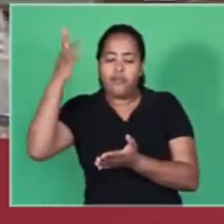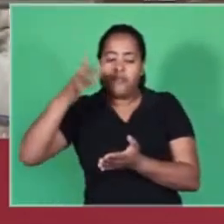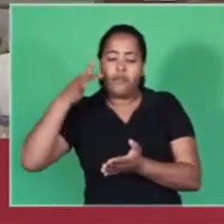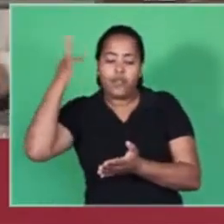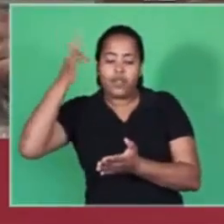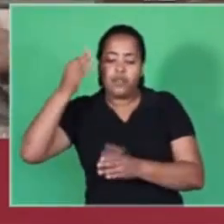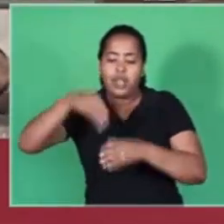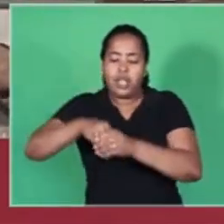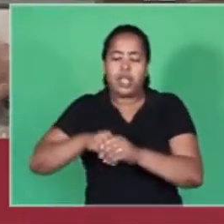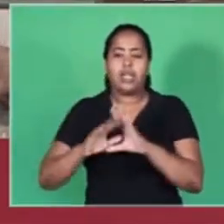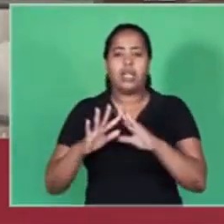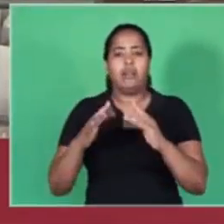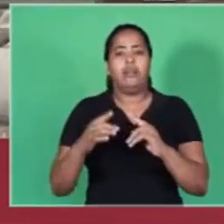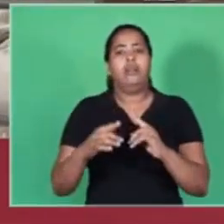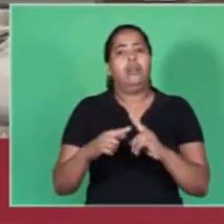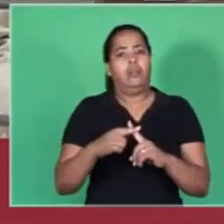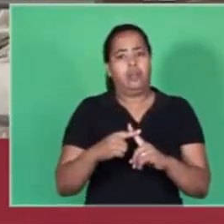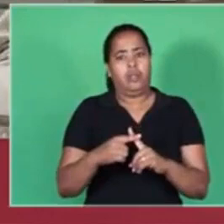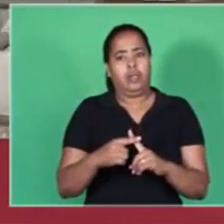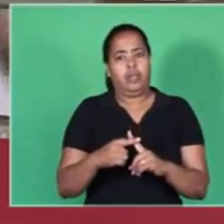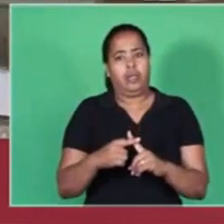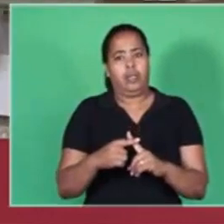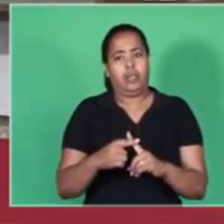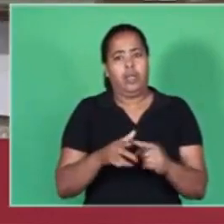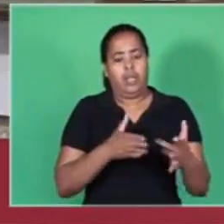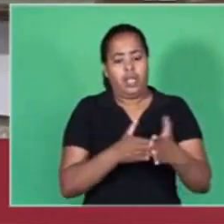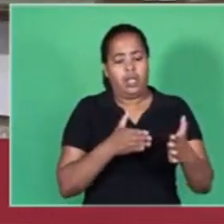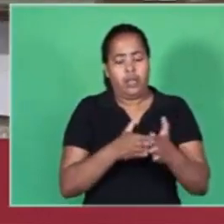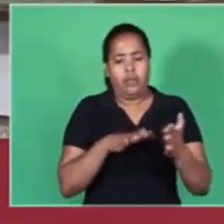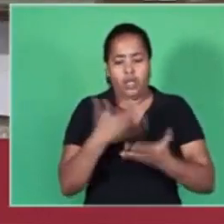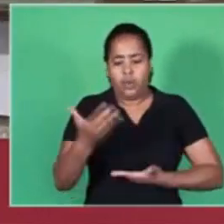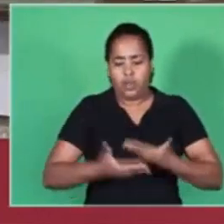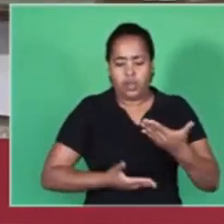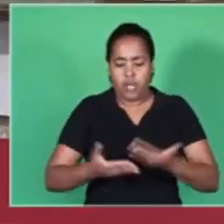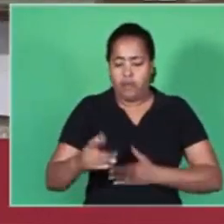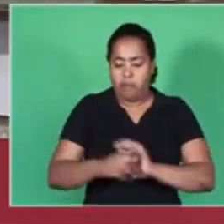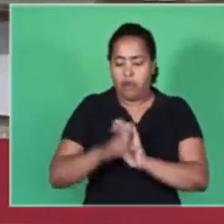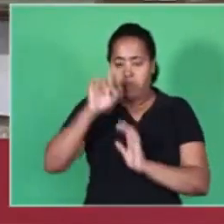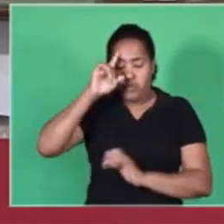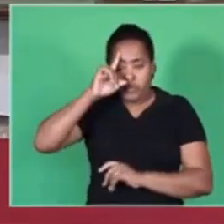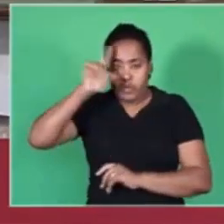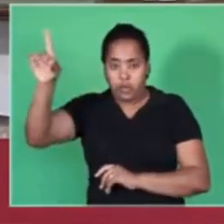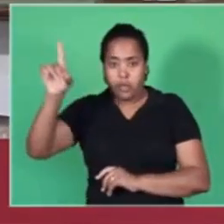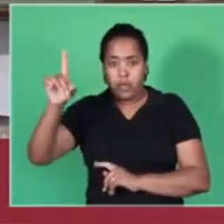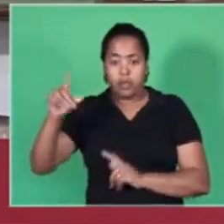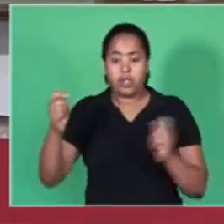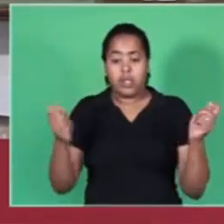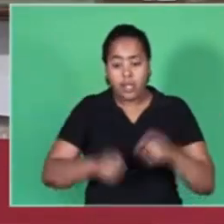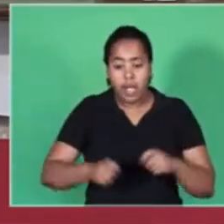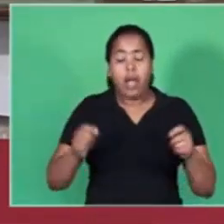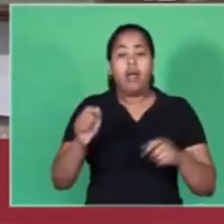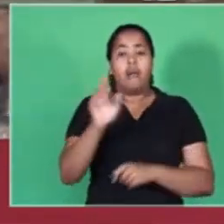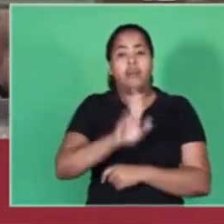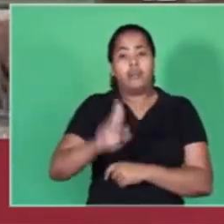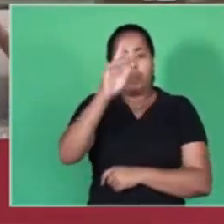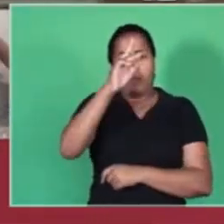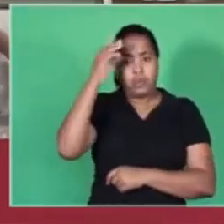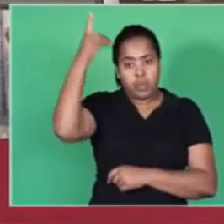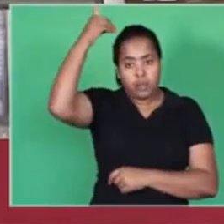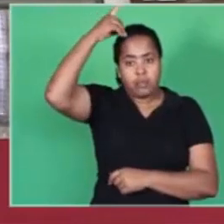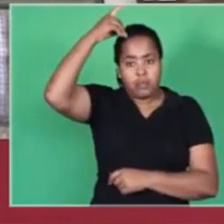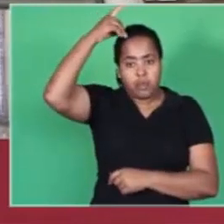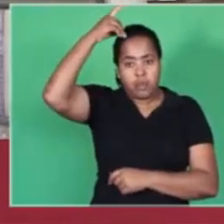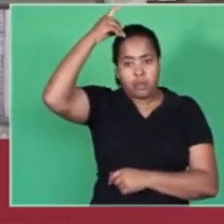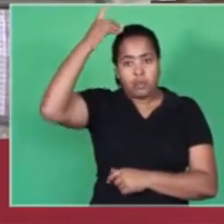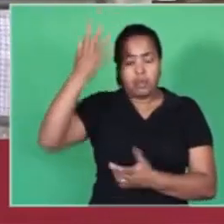de Deus, que vem para ser usado com dons espirituais, ele também se acha que não precisa, ele vai